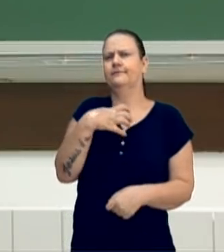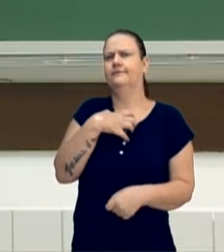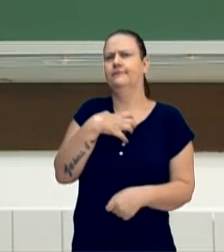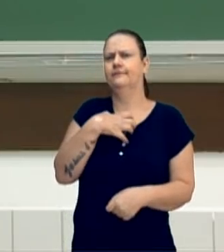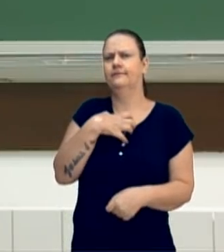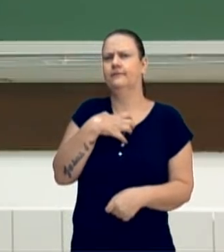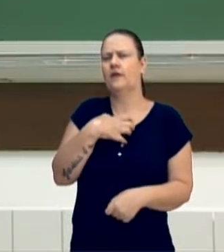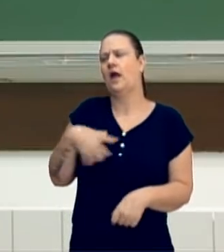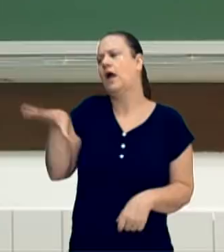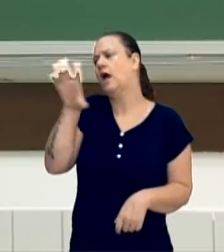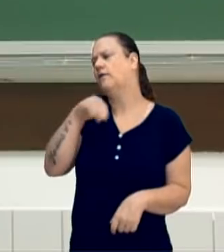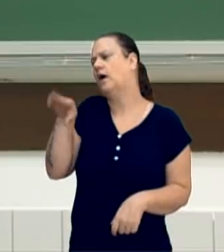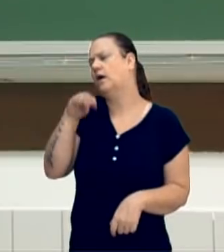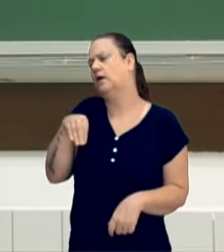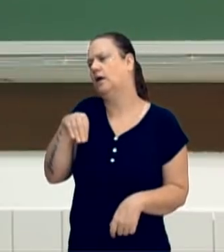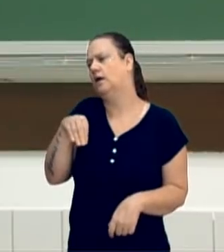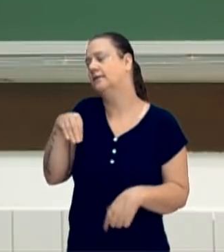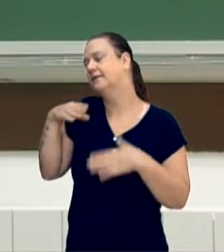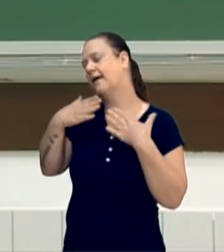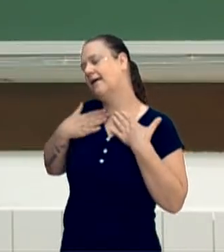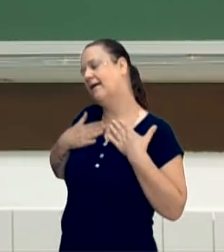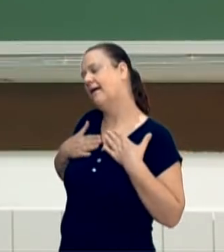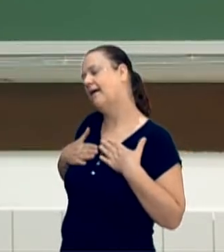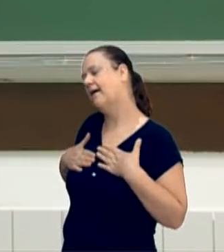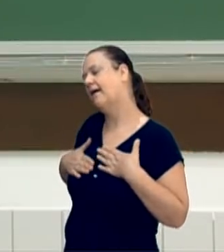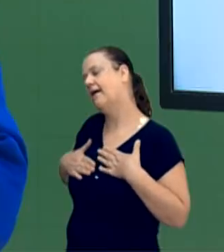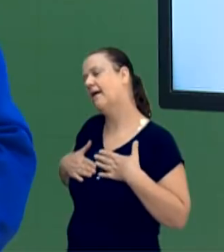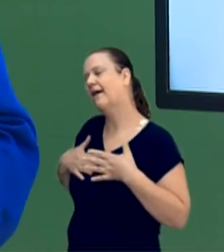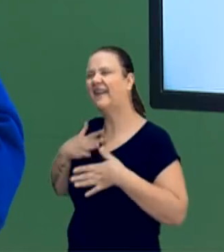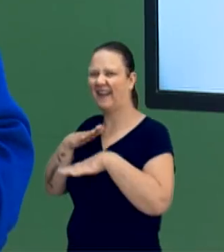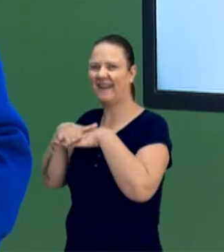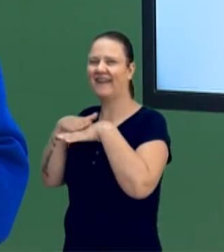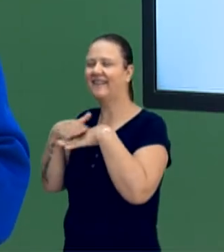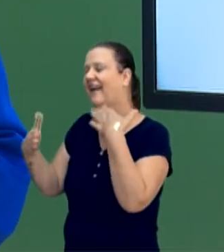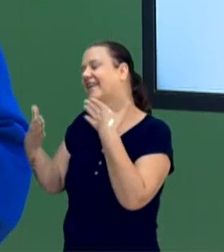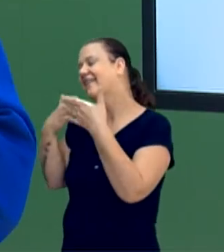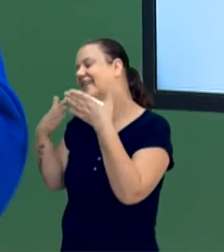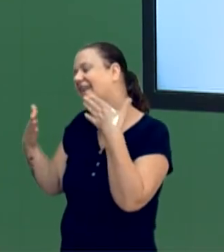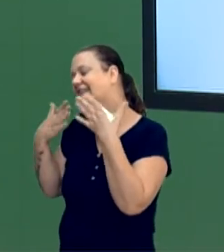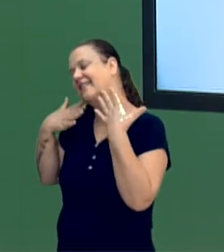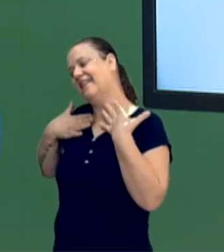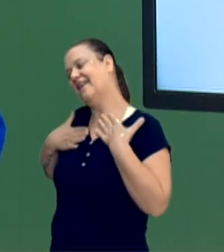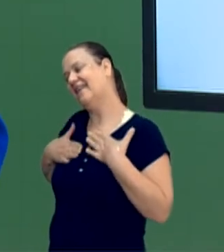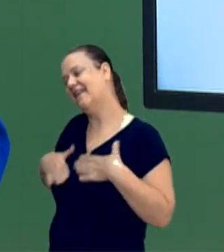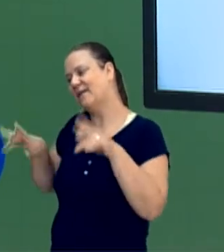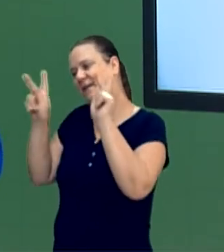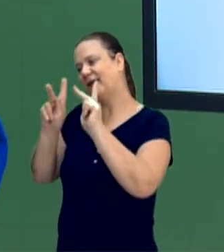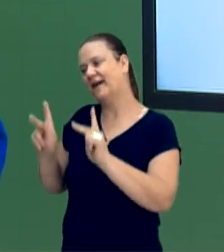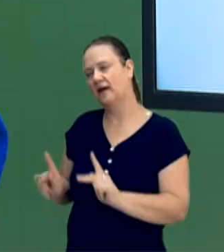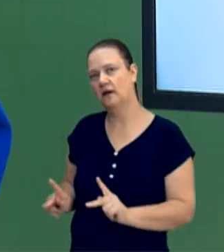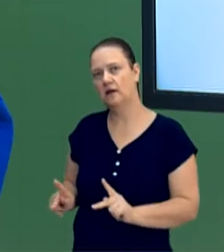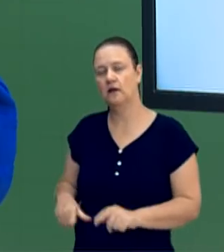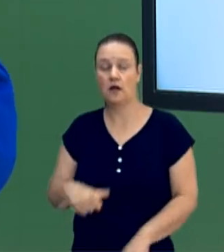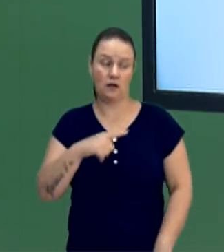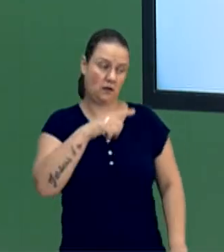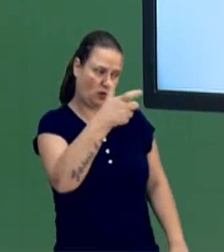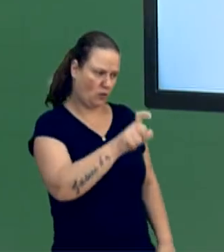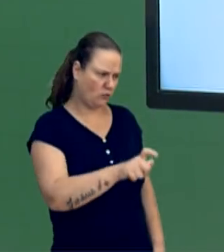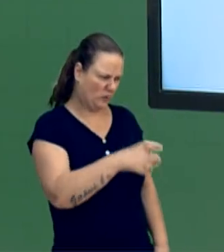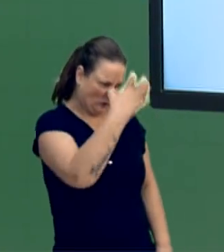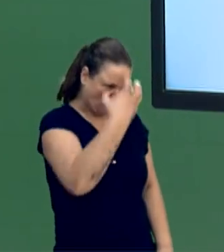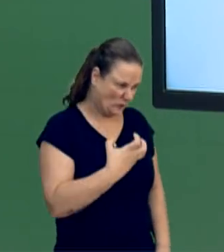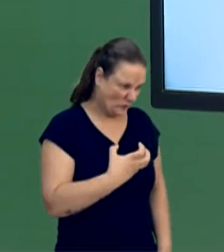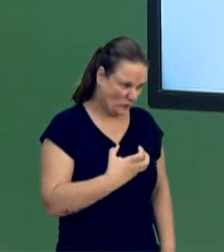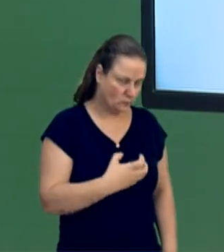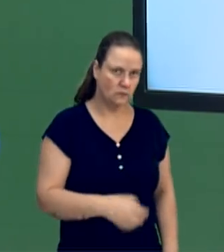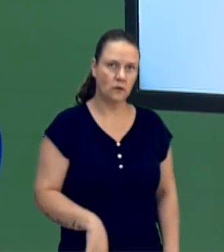fala branda, outro tem a fala dura. O que, que é isso? Não tem aquele coleguinha que é mal-humorado, que você